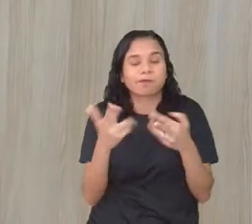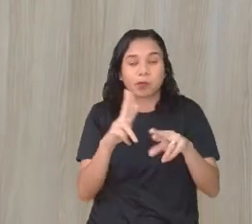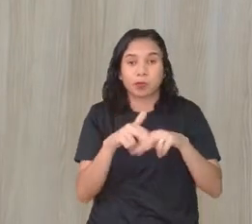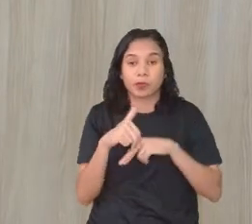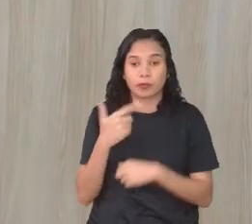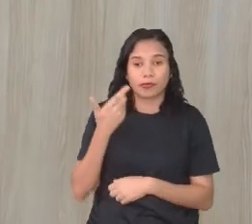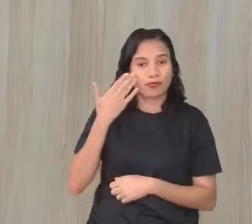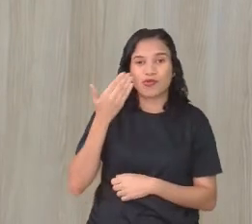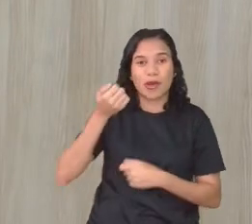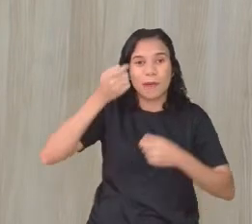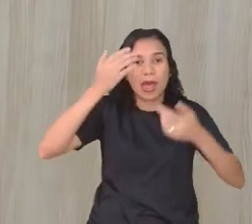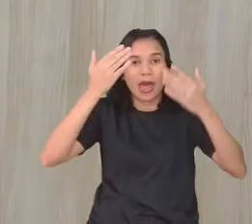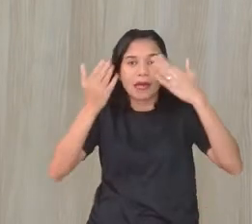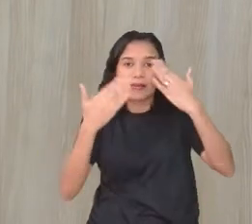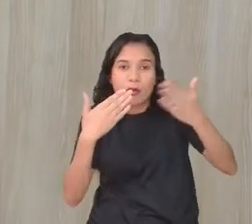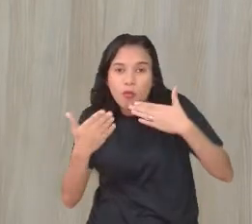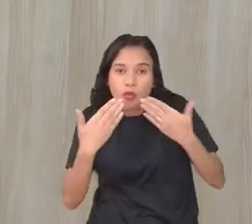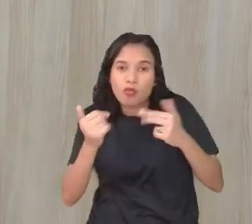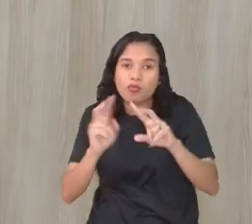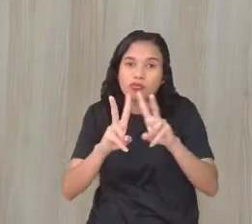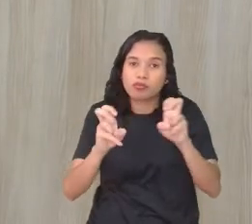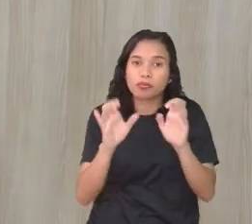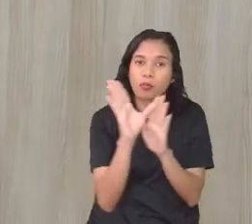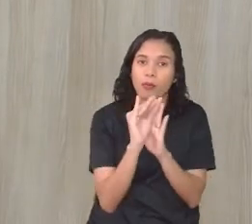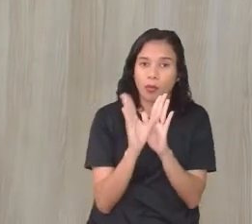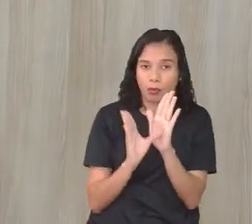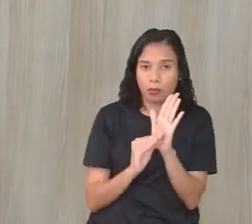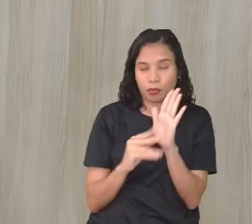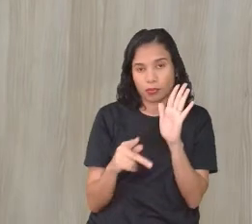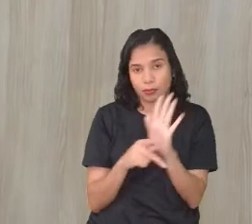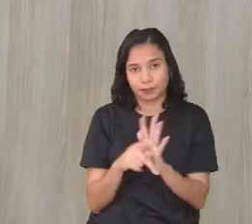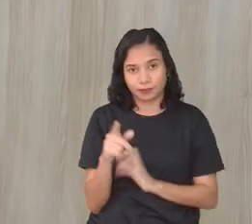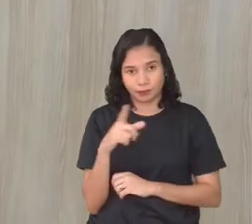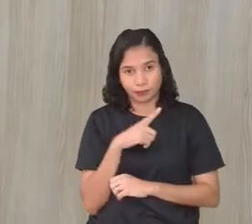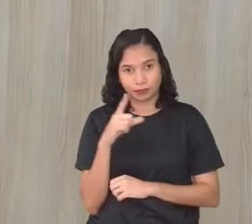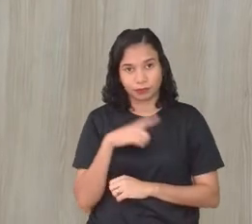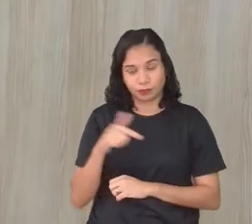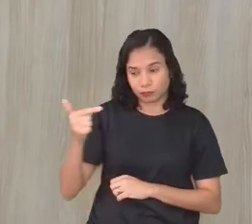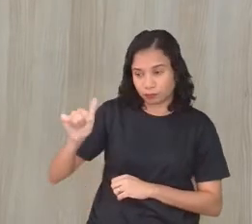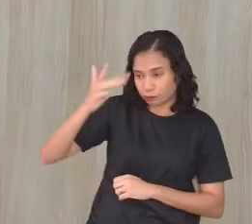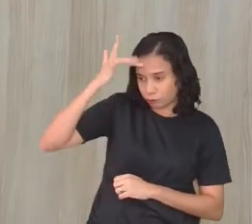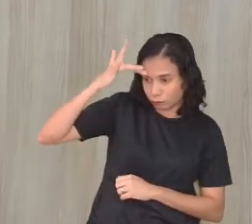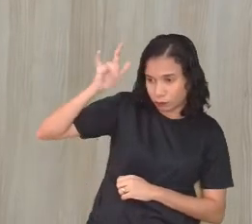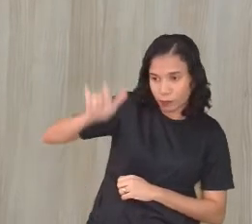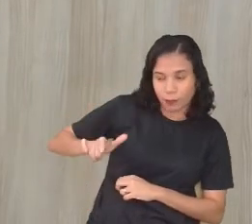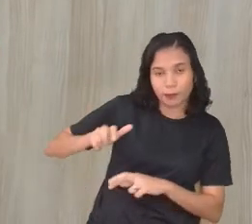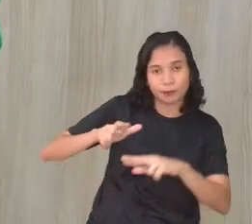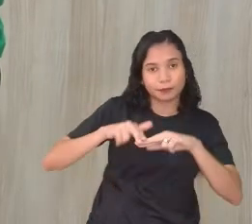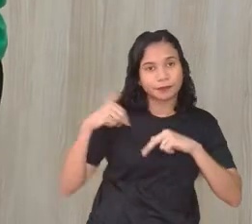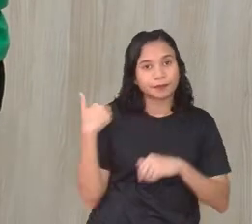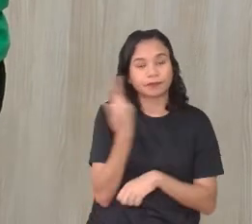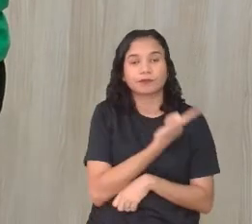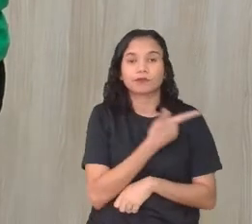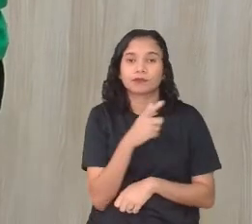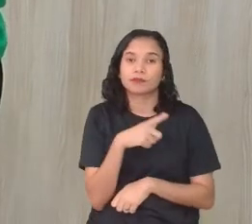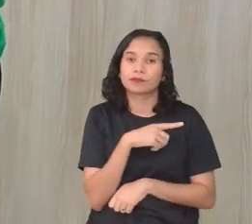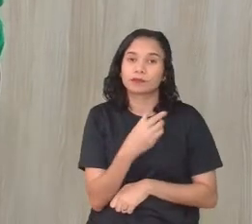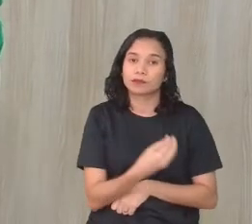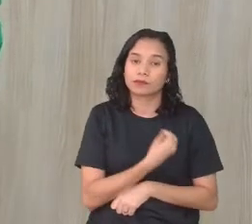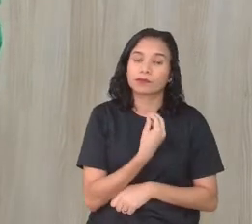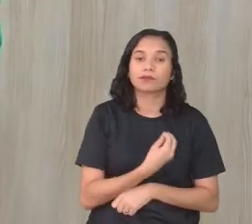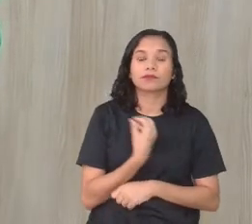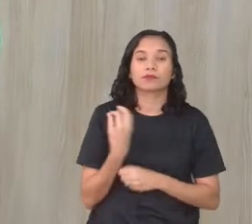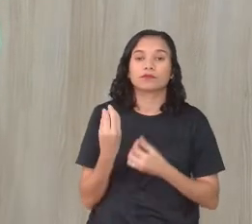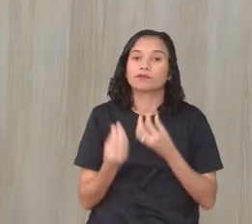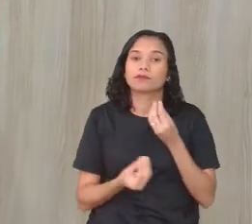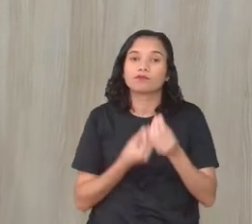nem discutir um determinado conteúdo com outra pessoa. E aí nós levamos